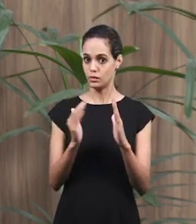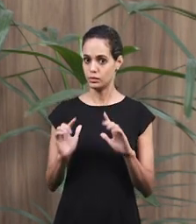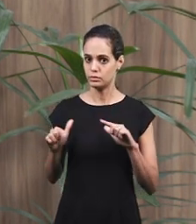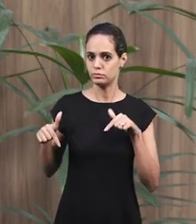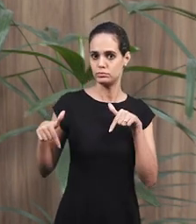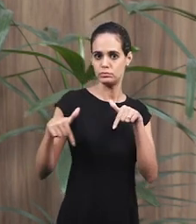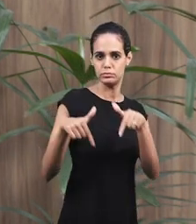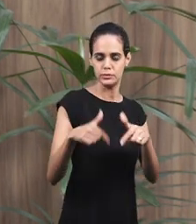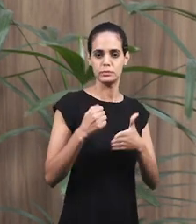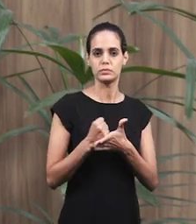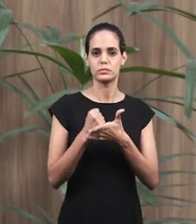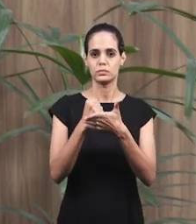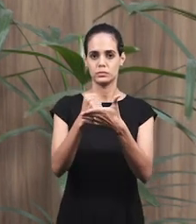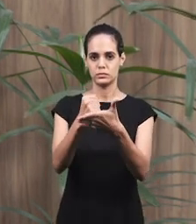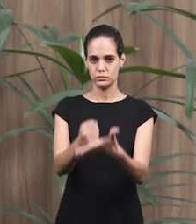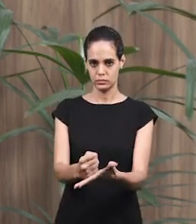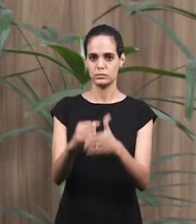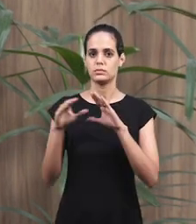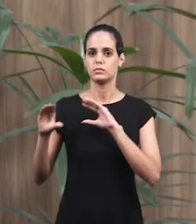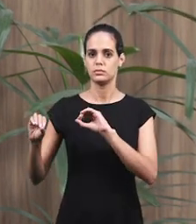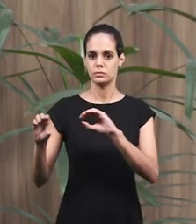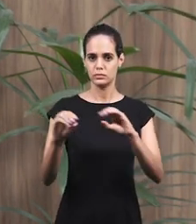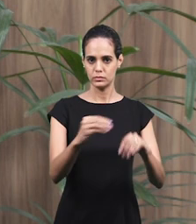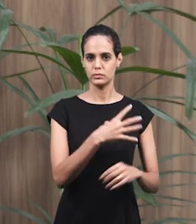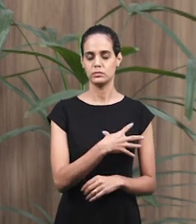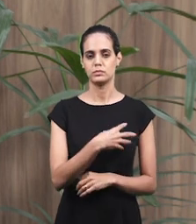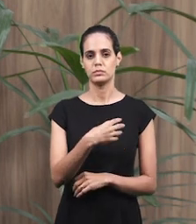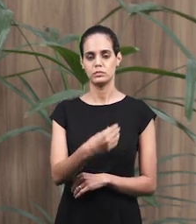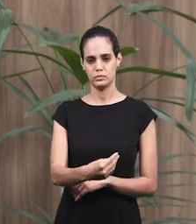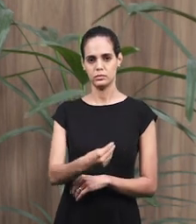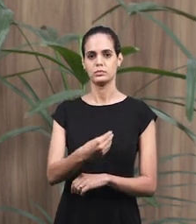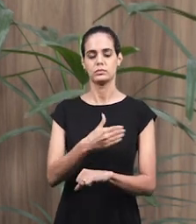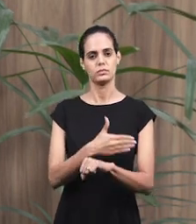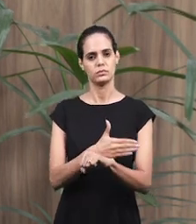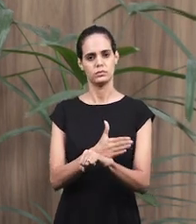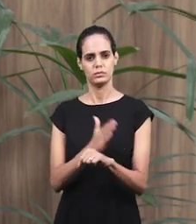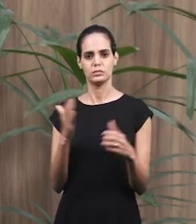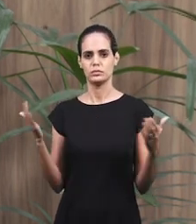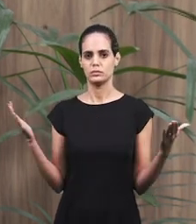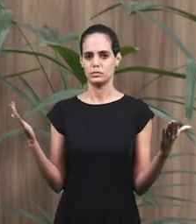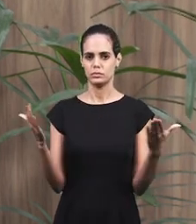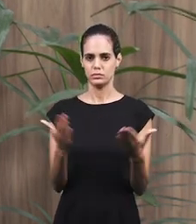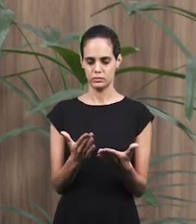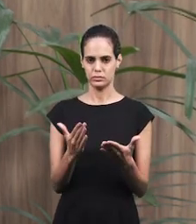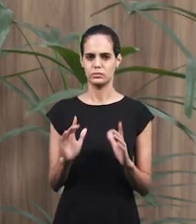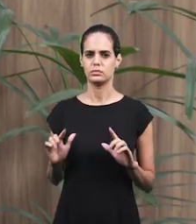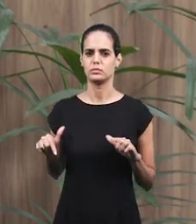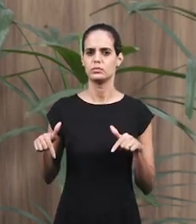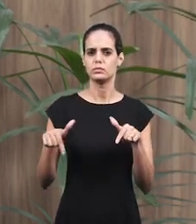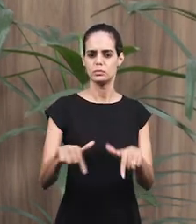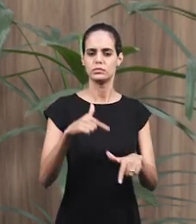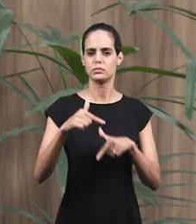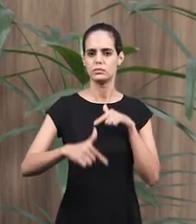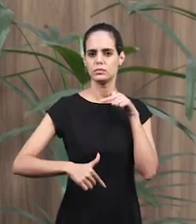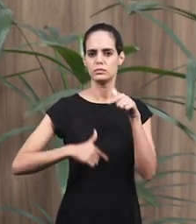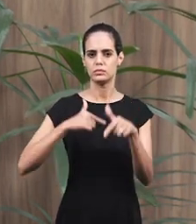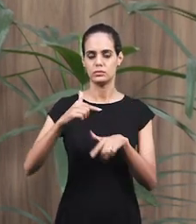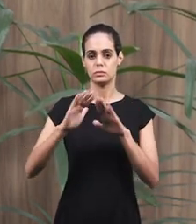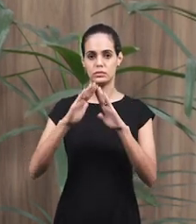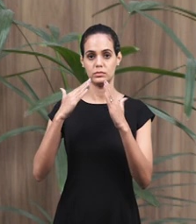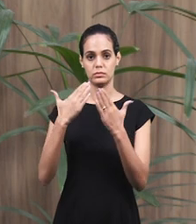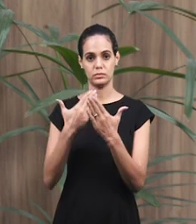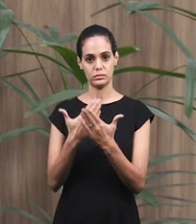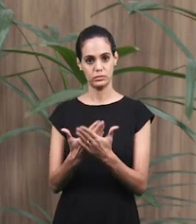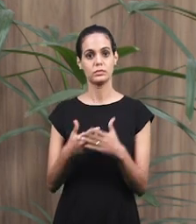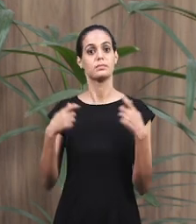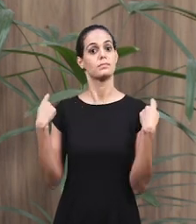com parte da educação dos nossos filhos. Mas nesse momento, para que esse trabalho aconteça, as escolas precisam ainda mais